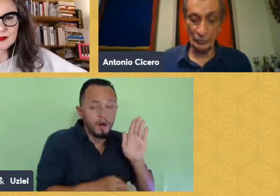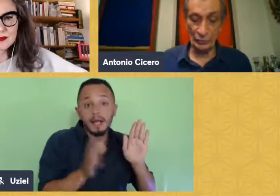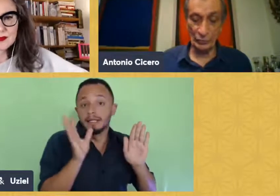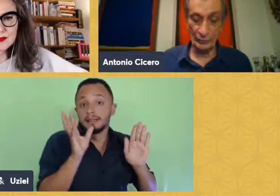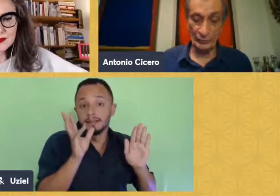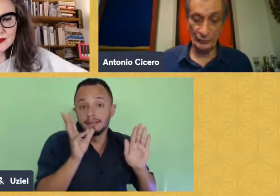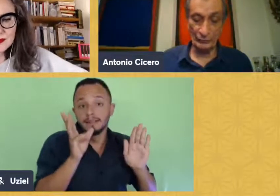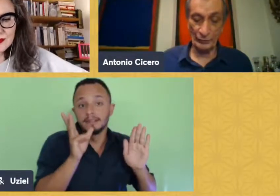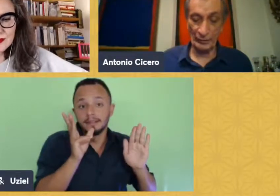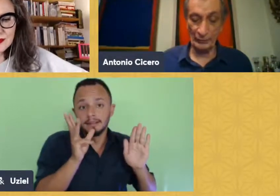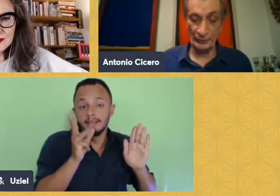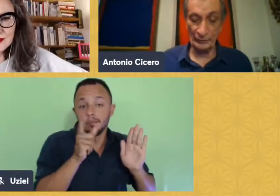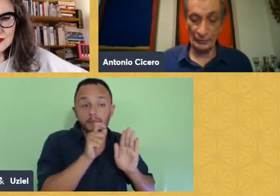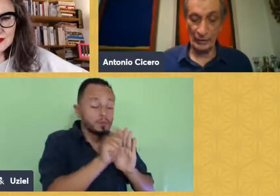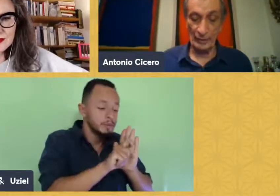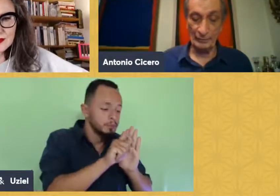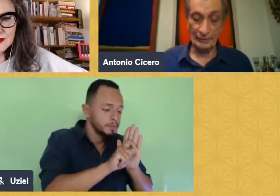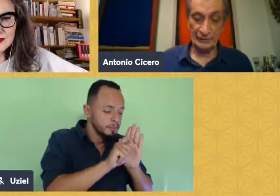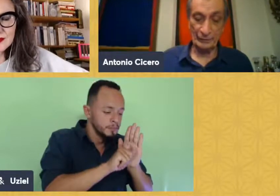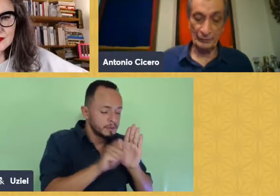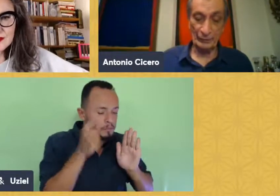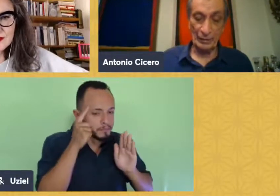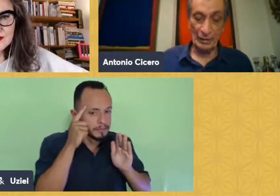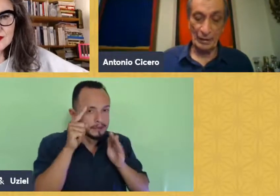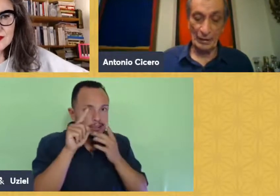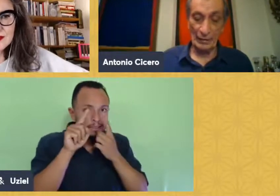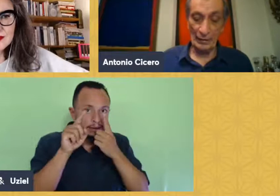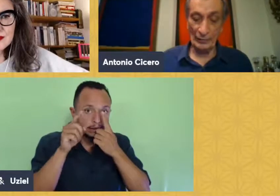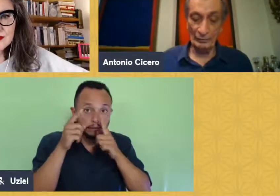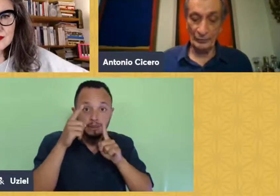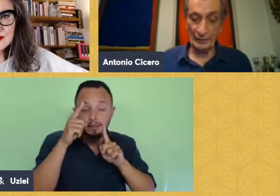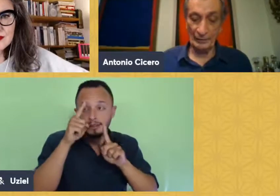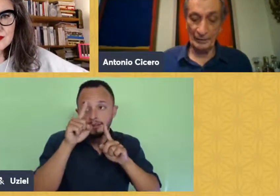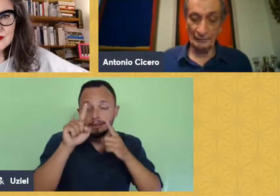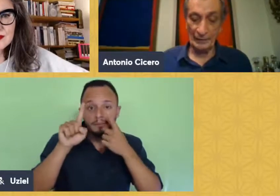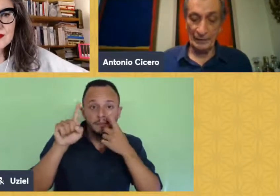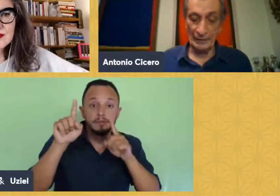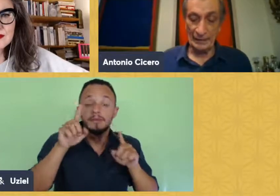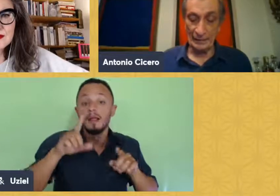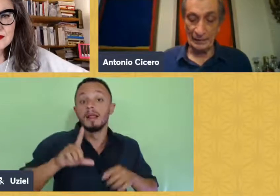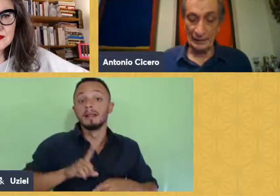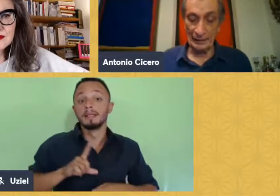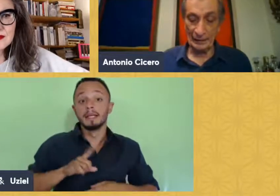um pouco, porque eu vou elaborando. Por exemplo, há um poema